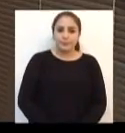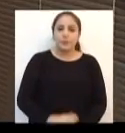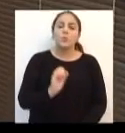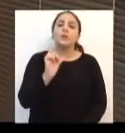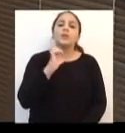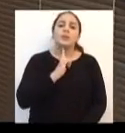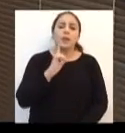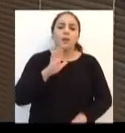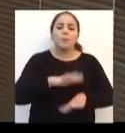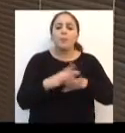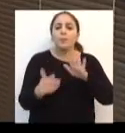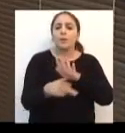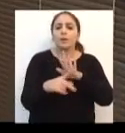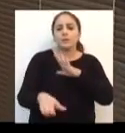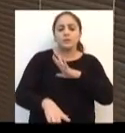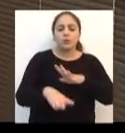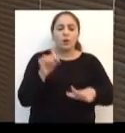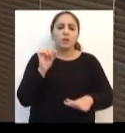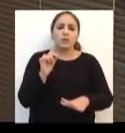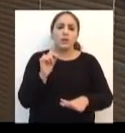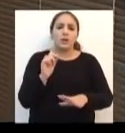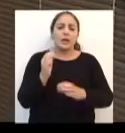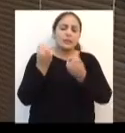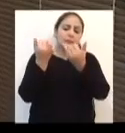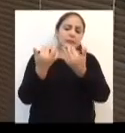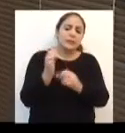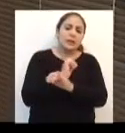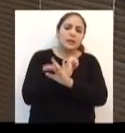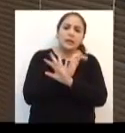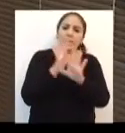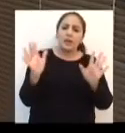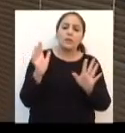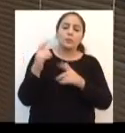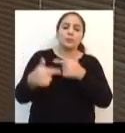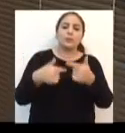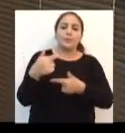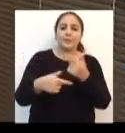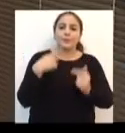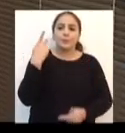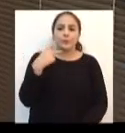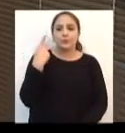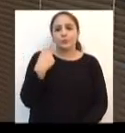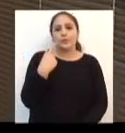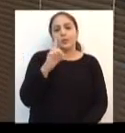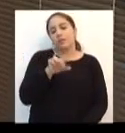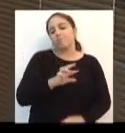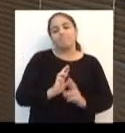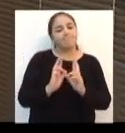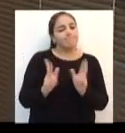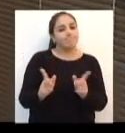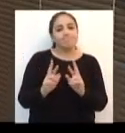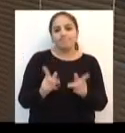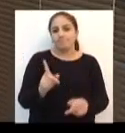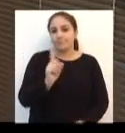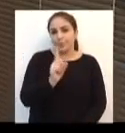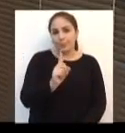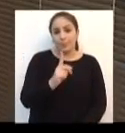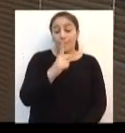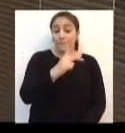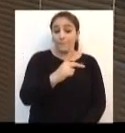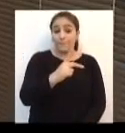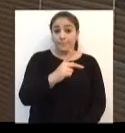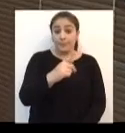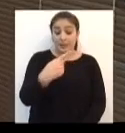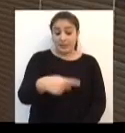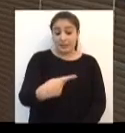que tem definição sobre a transparência de trabalho político. E não seria diferente a bancada